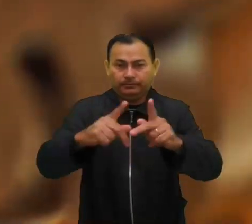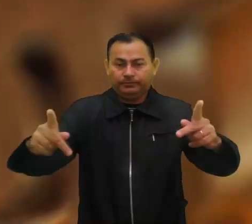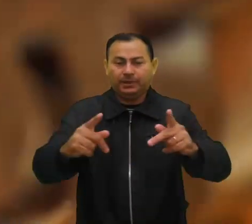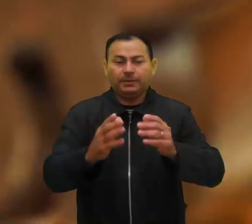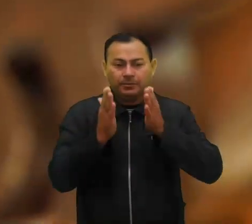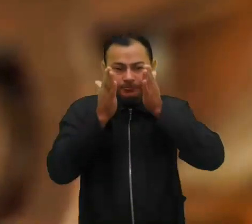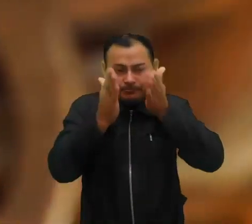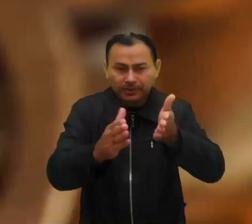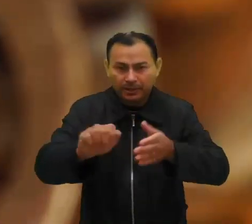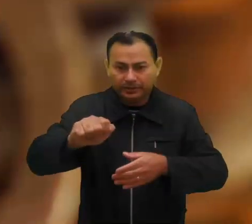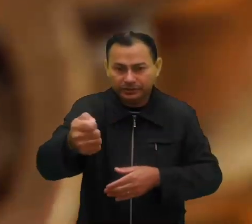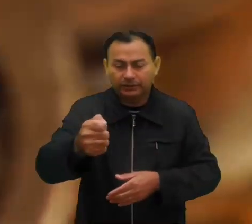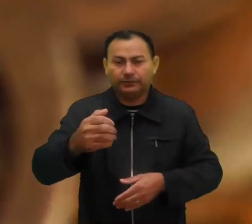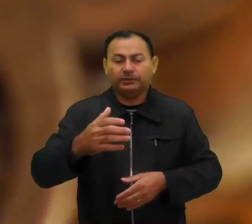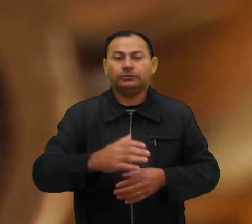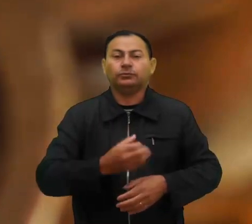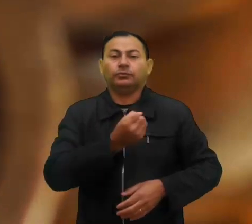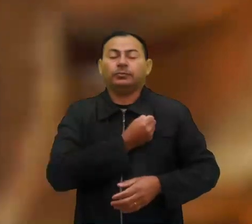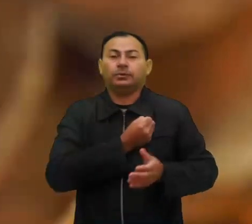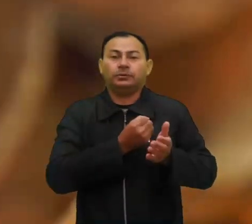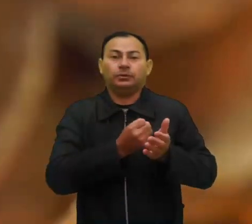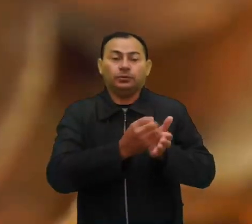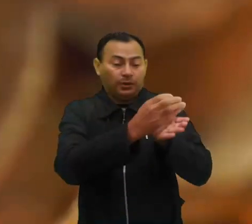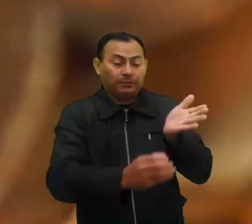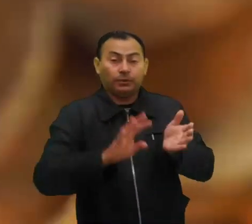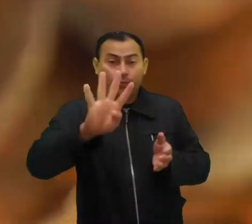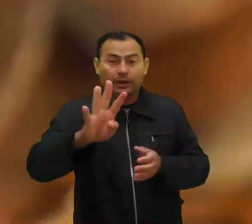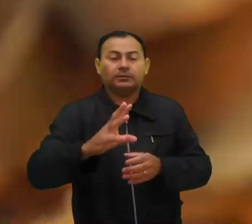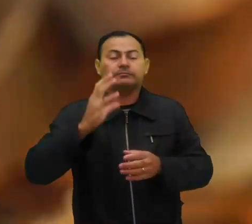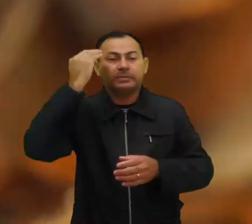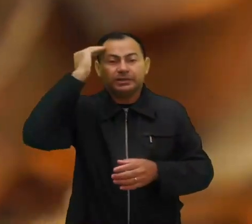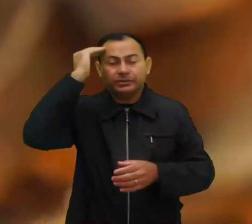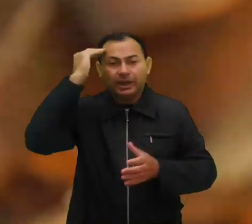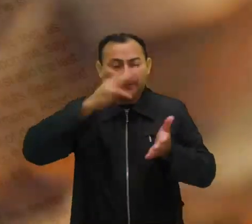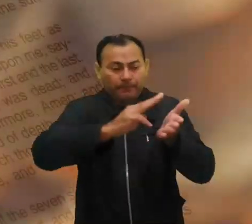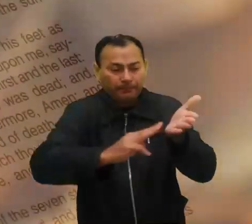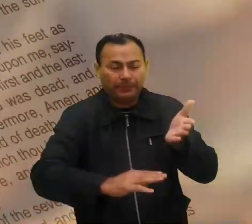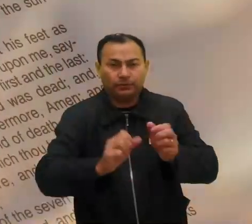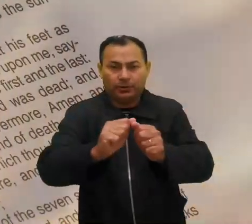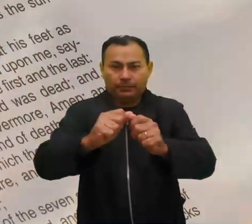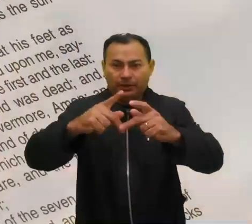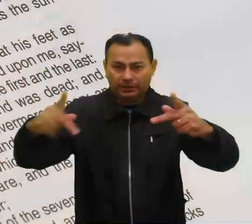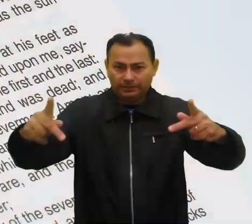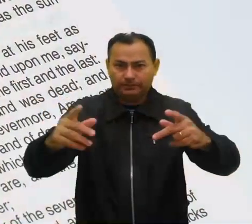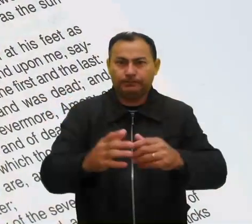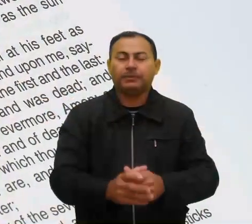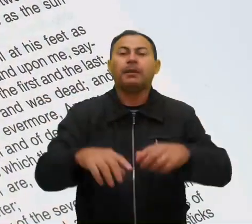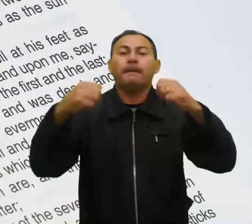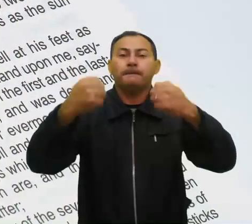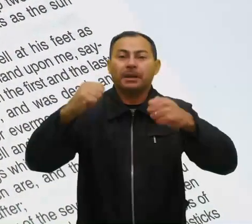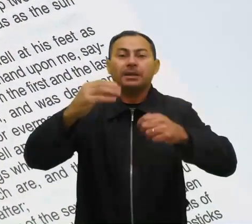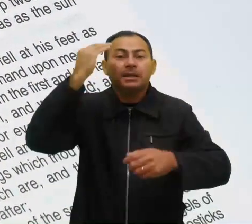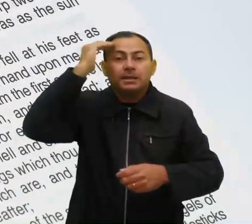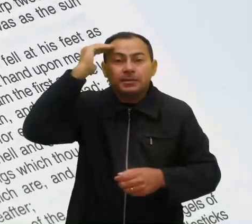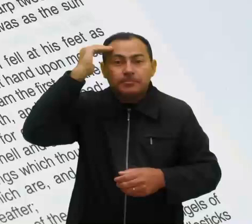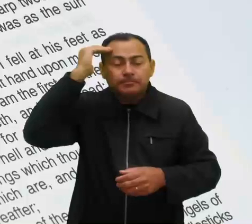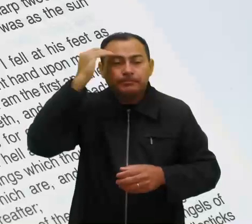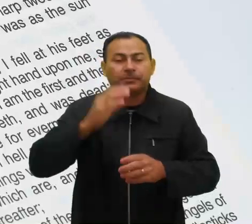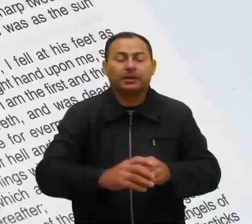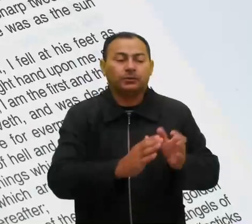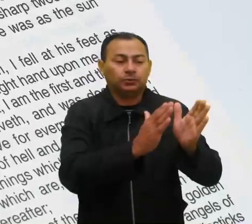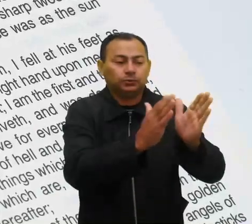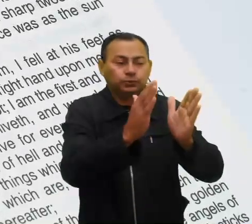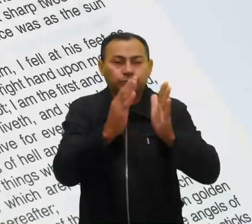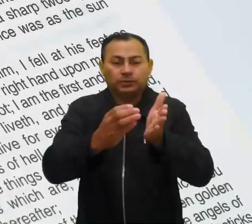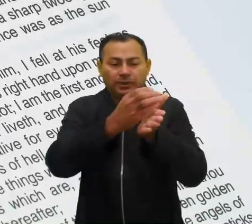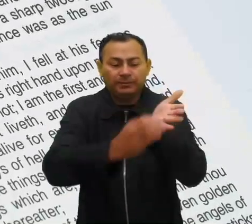enfocar melhor a chave de número 4, que nos ajudará a decodificar a mensagem do Apocalipse, precisamos entender a cronologia